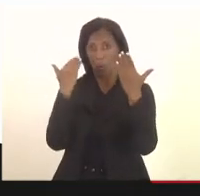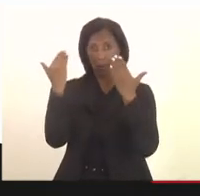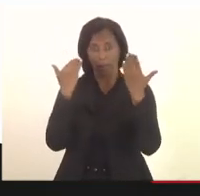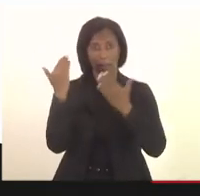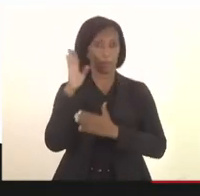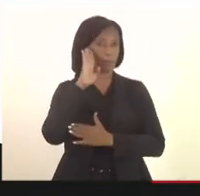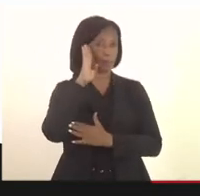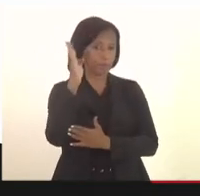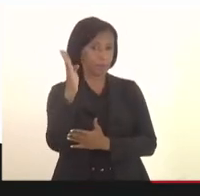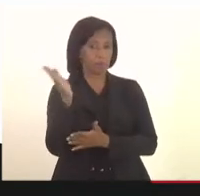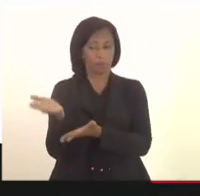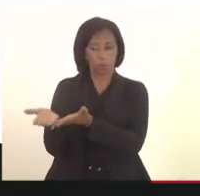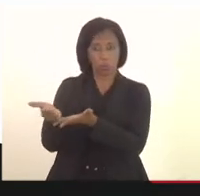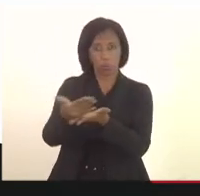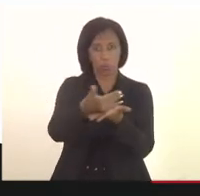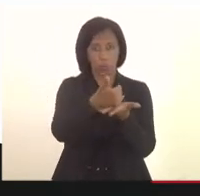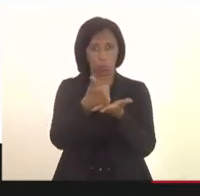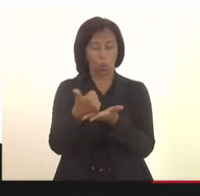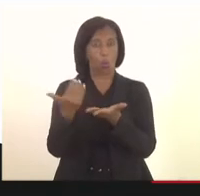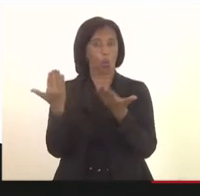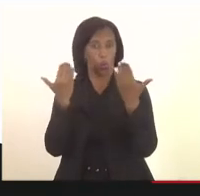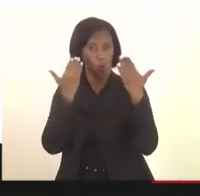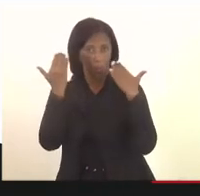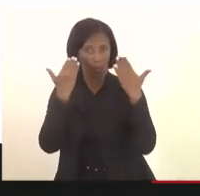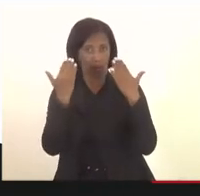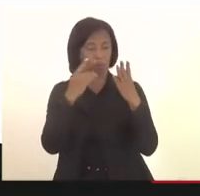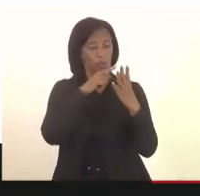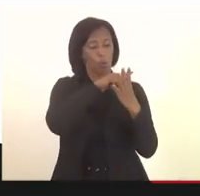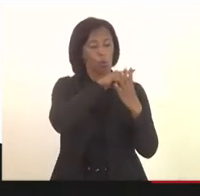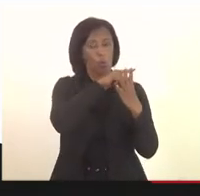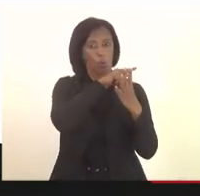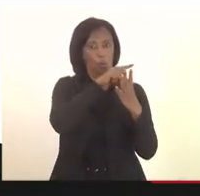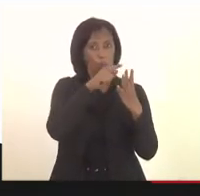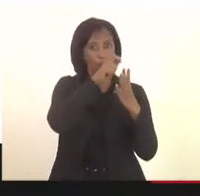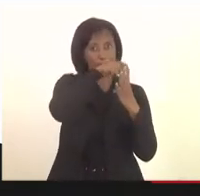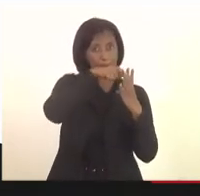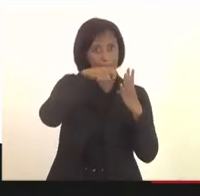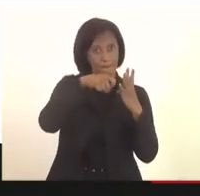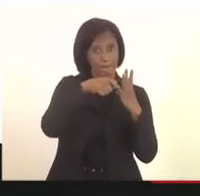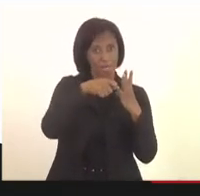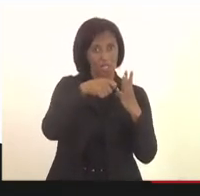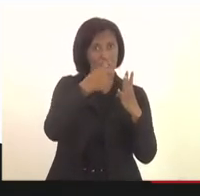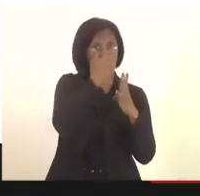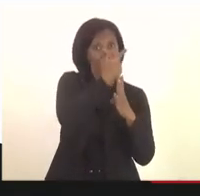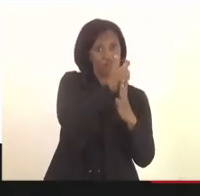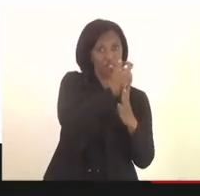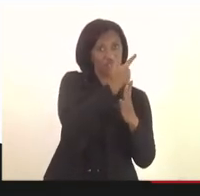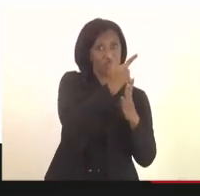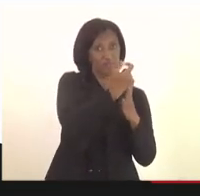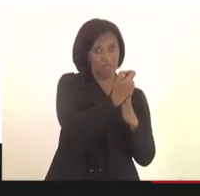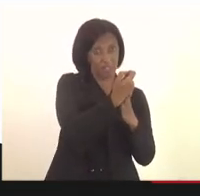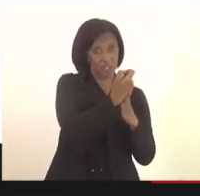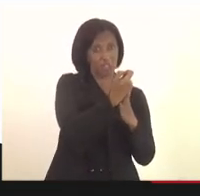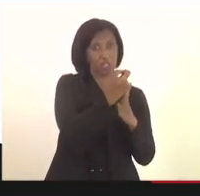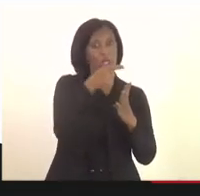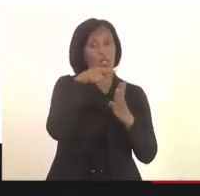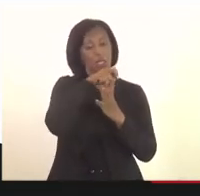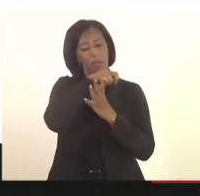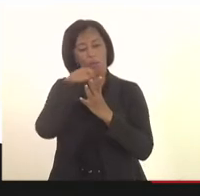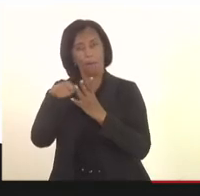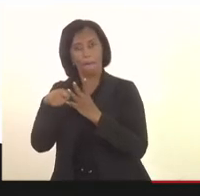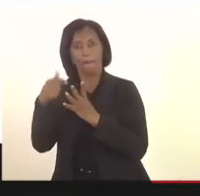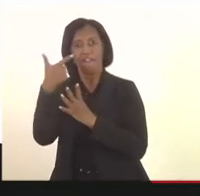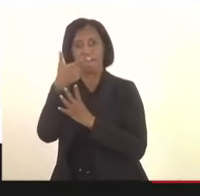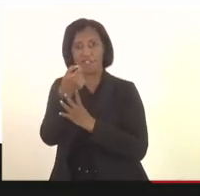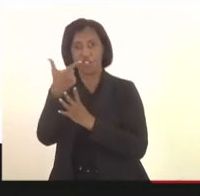da arrecadação comparada entre o quarto trimestre de 2019 com o quarto trimestre de 2020, o que nós tentamos